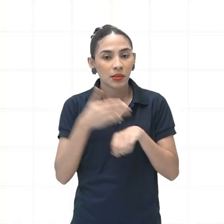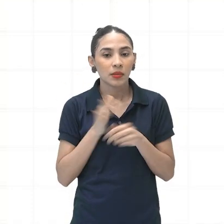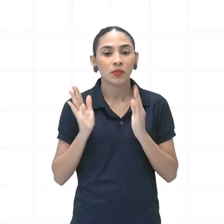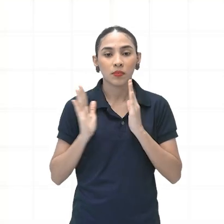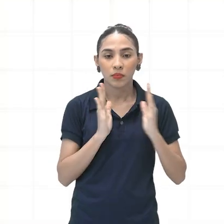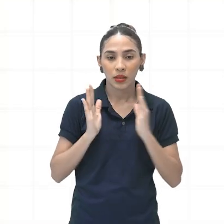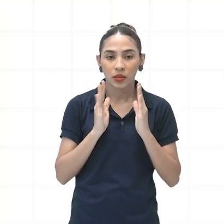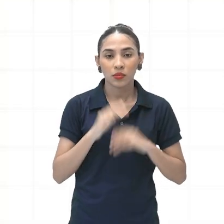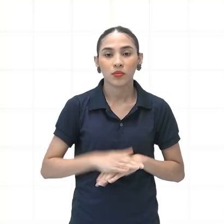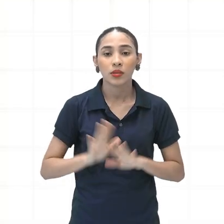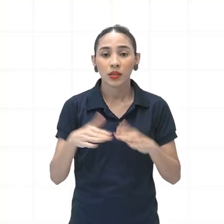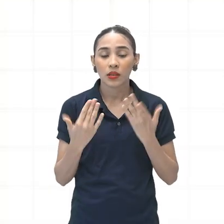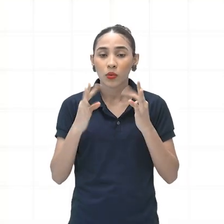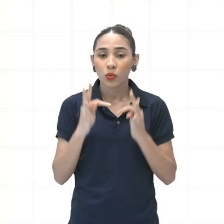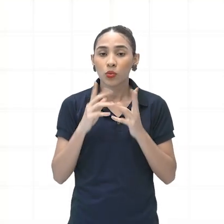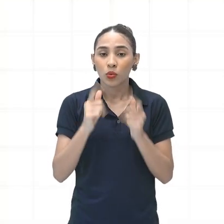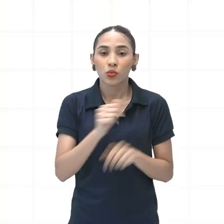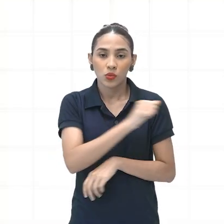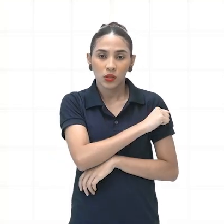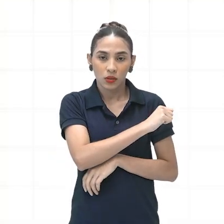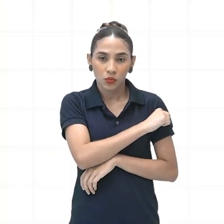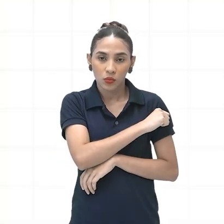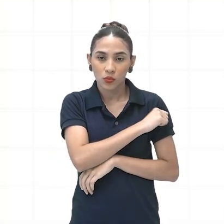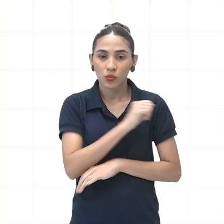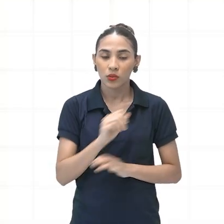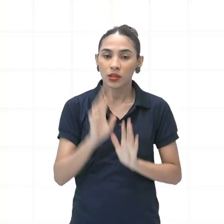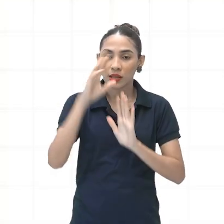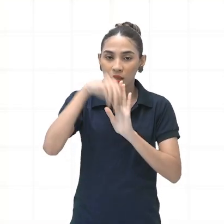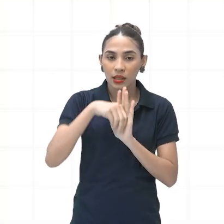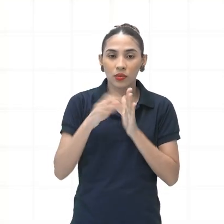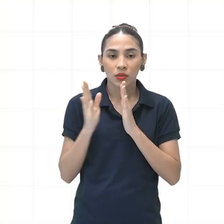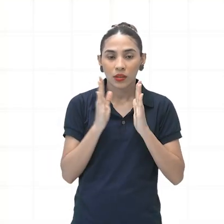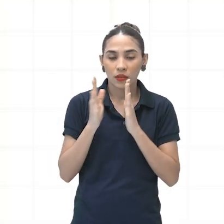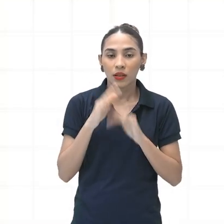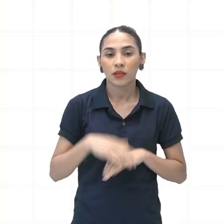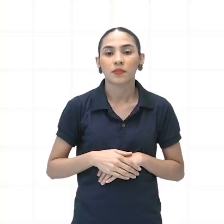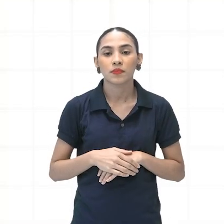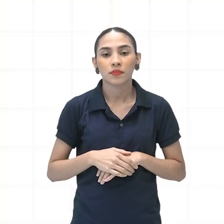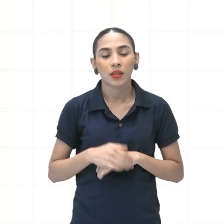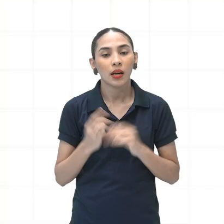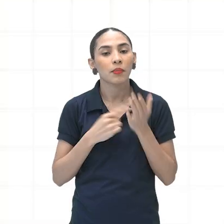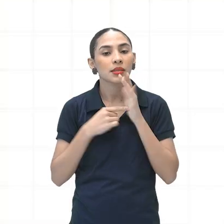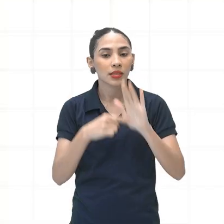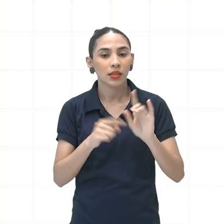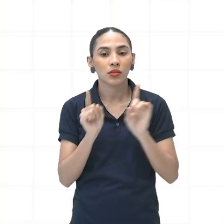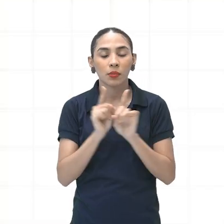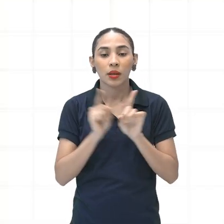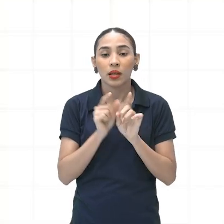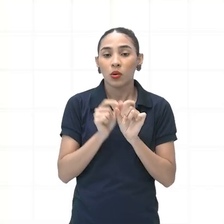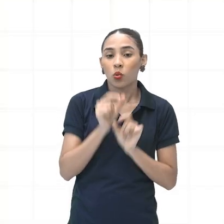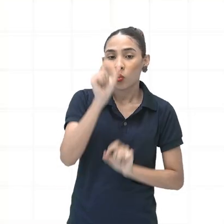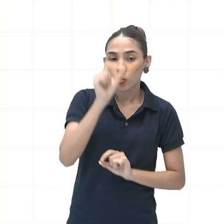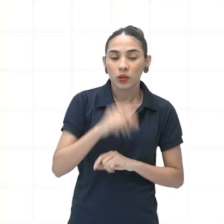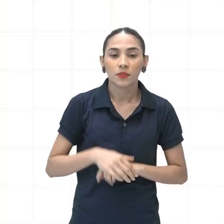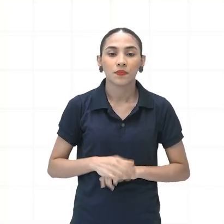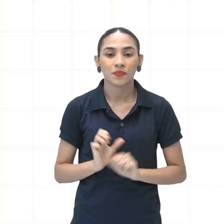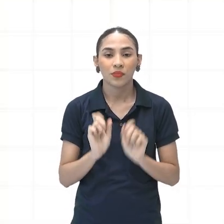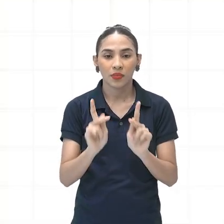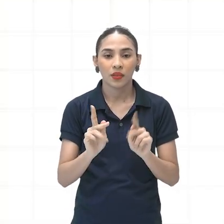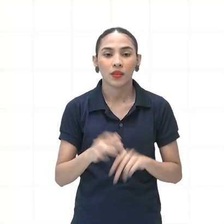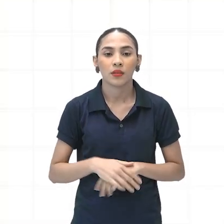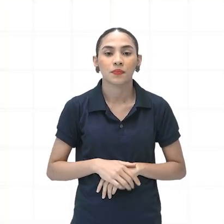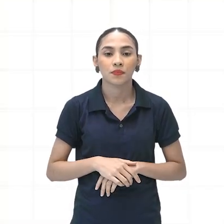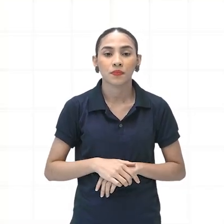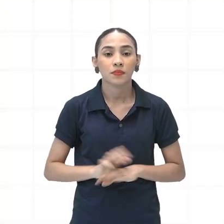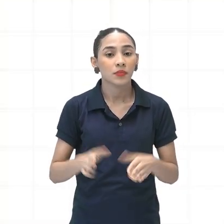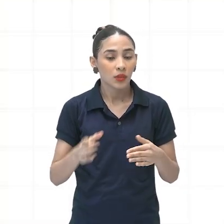intervalo. Então, todos os alunos que estão dentro desse intervalo estão sendo representados por essa coluna. Tudo bem?